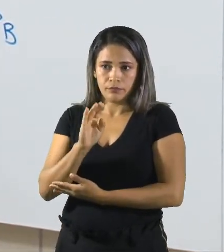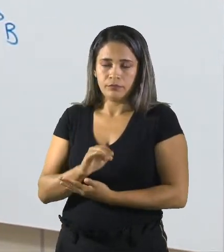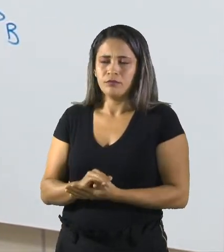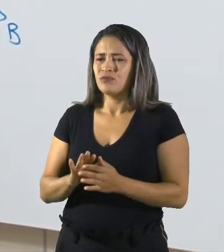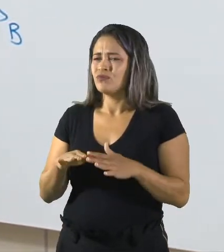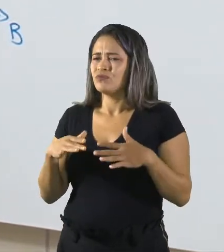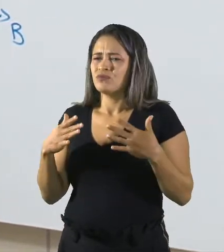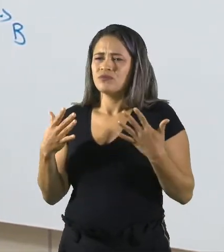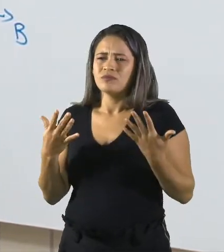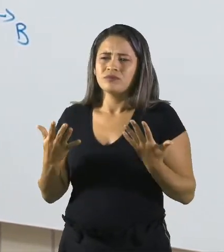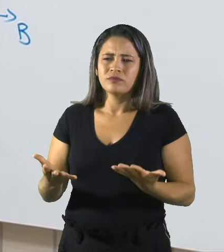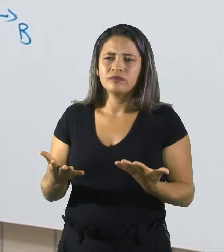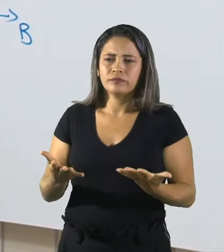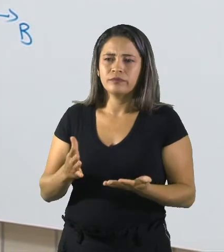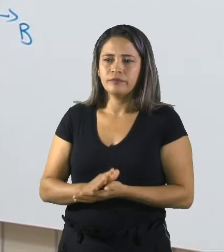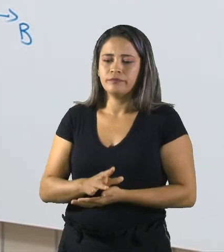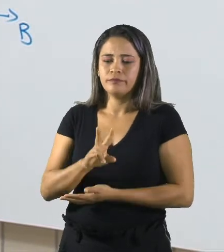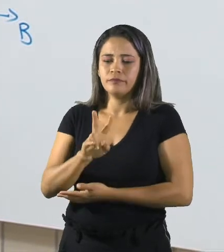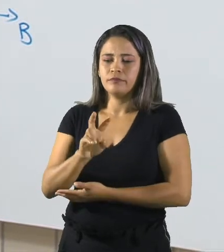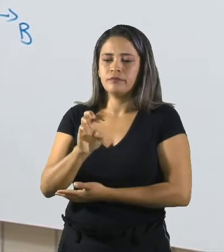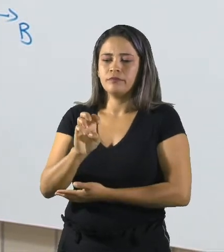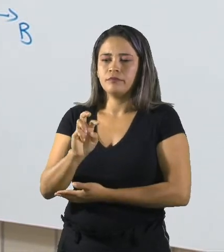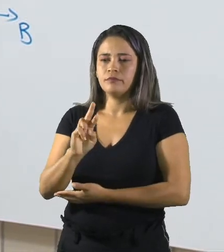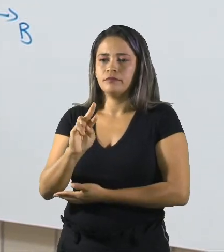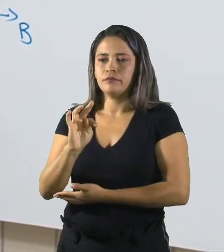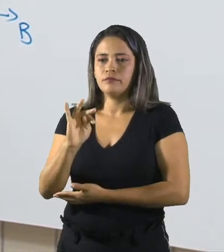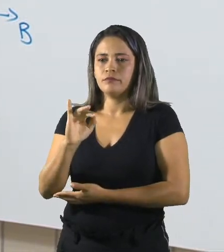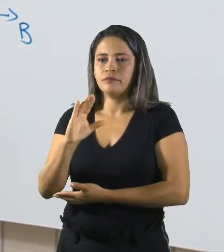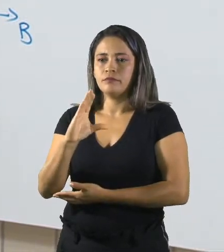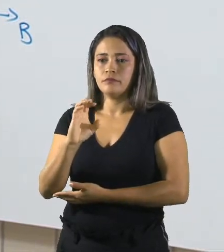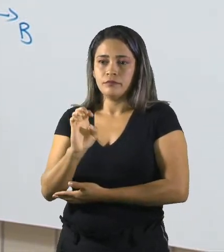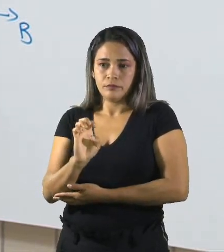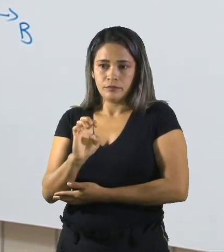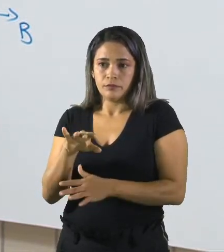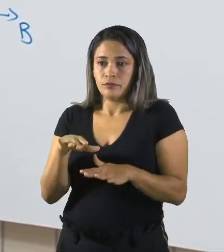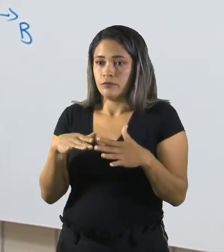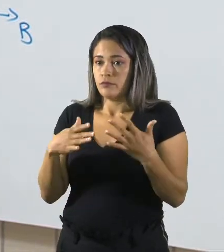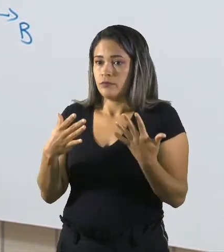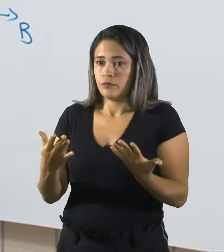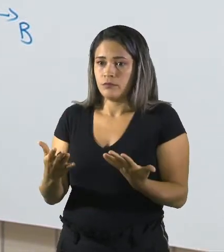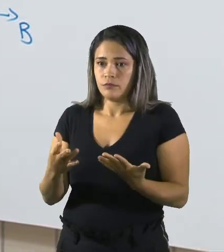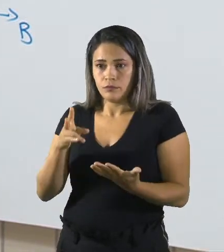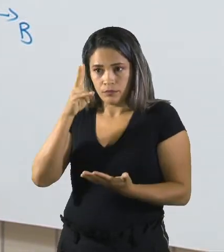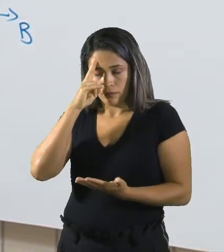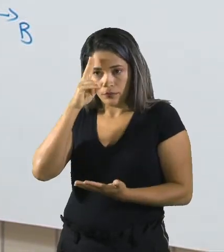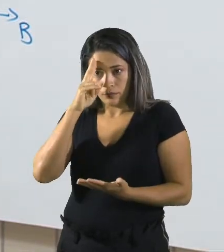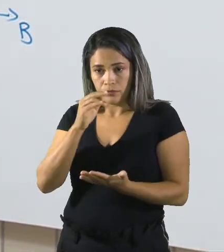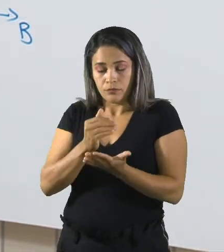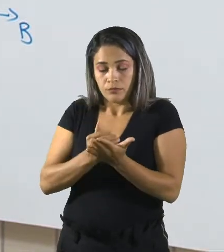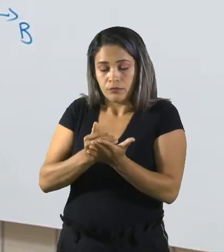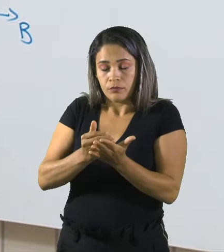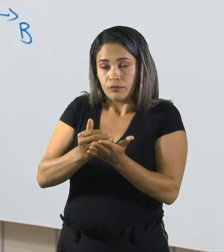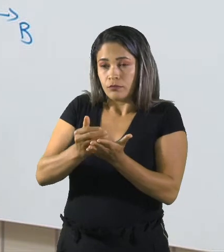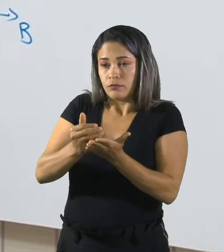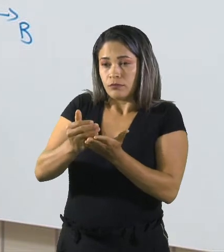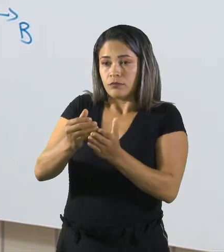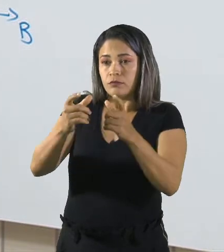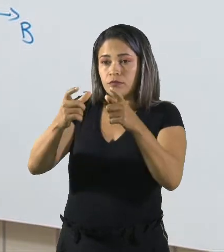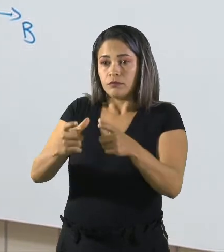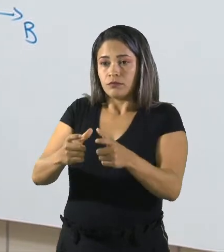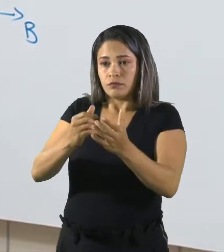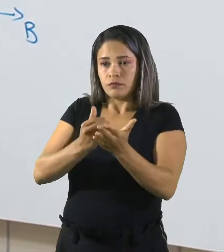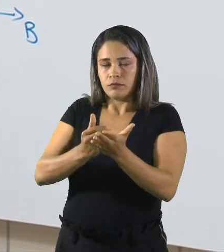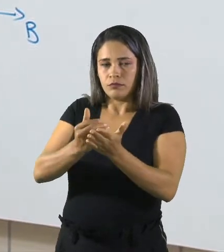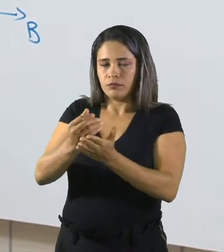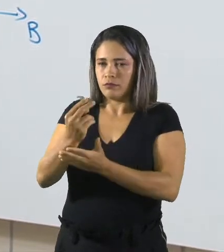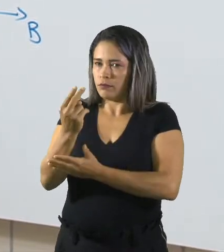é o vértice. Só lembrando que o vértice é o ponto de origem dessas